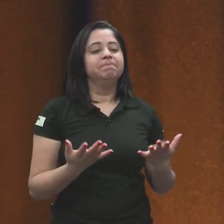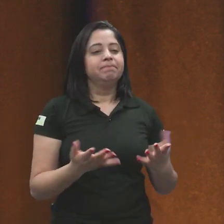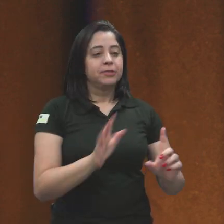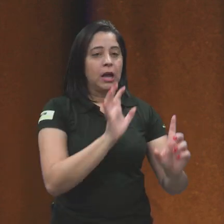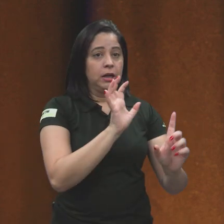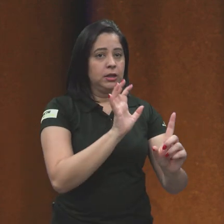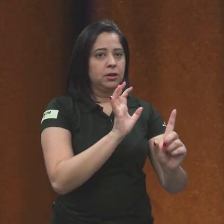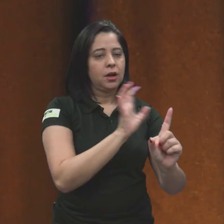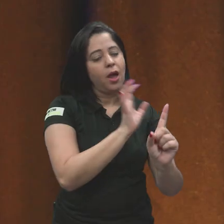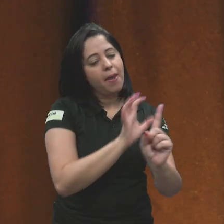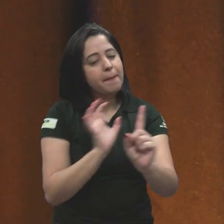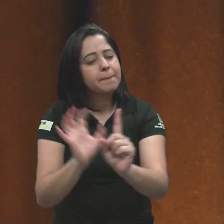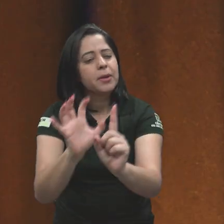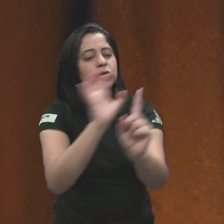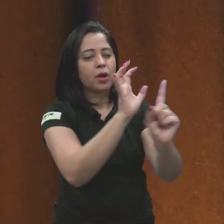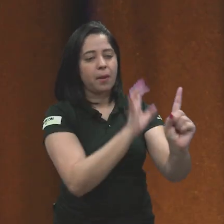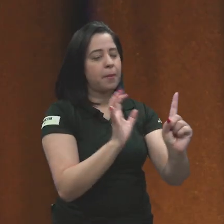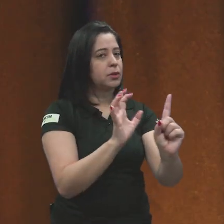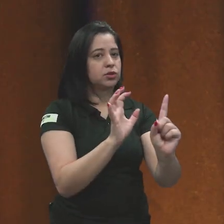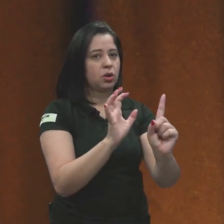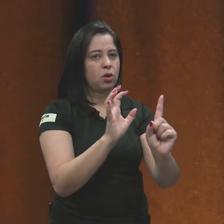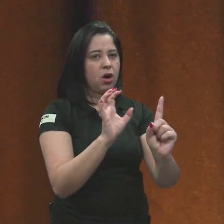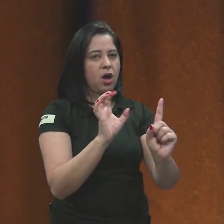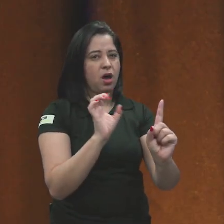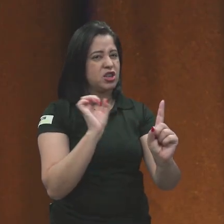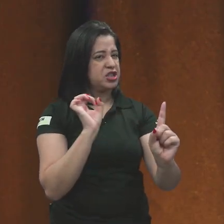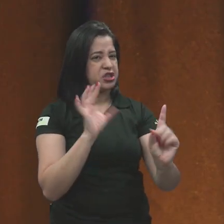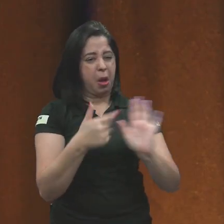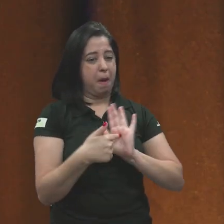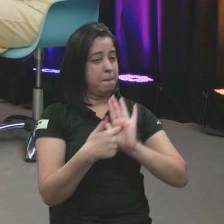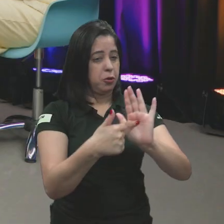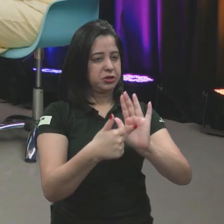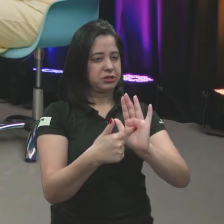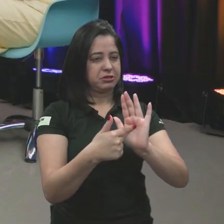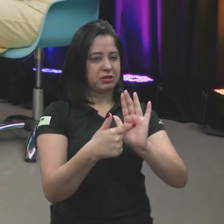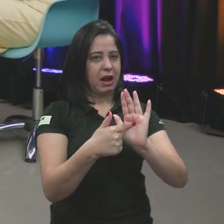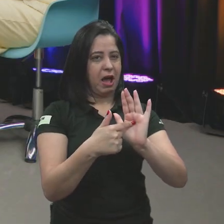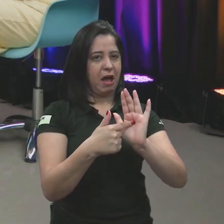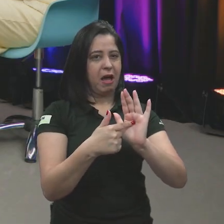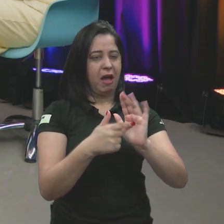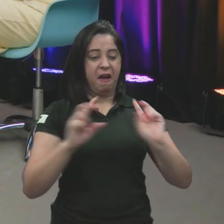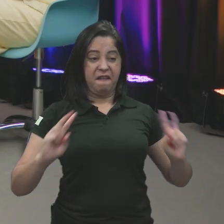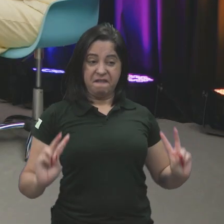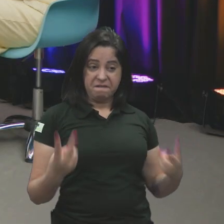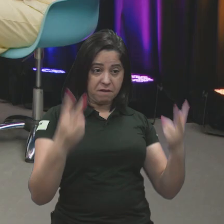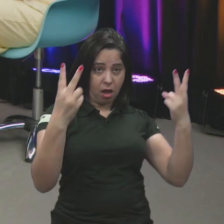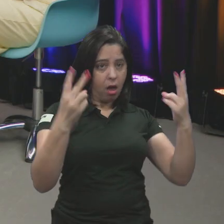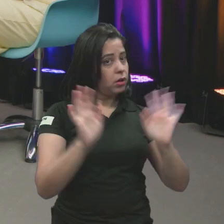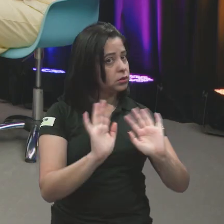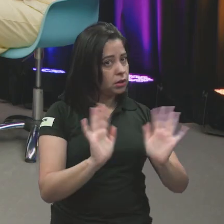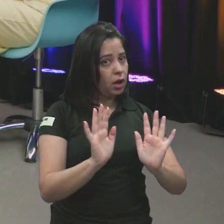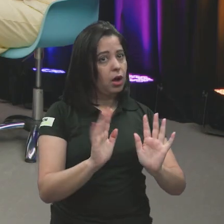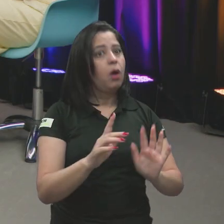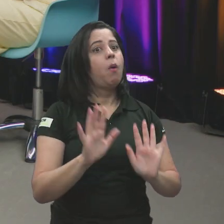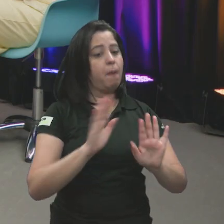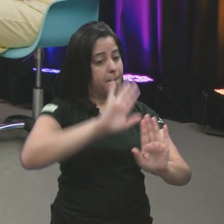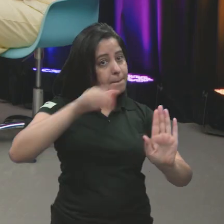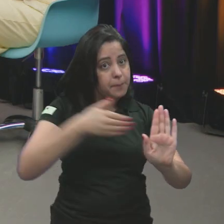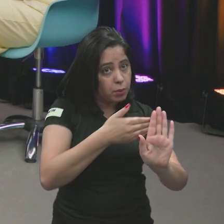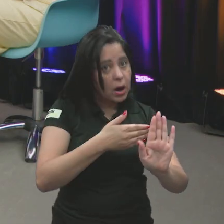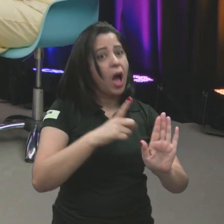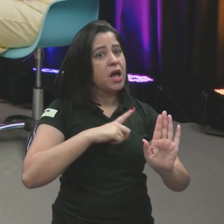só o sucesso. O sucesso é a última etapa. É a última etapa. Né? Então, tem desafios, tem preparação, tem as dificuldades, tem